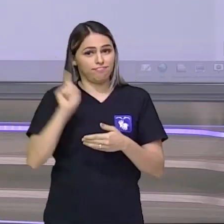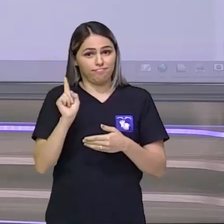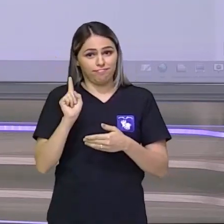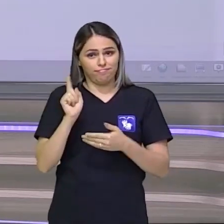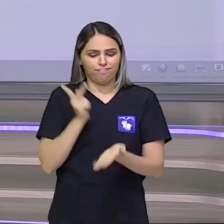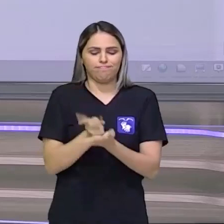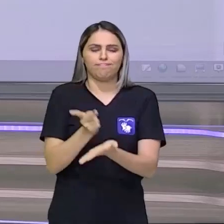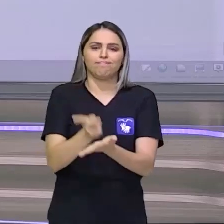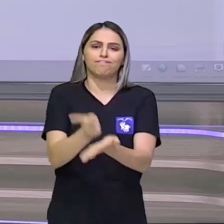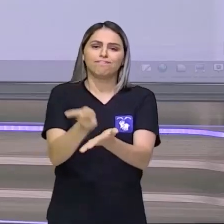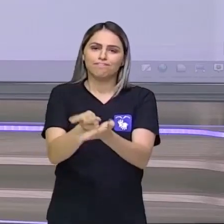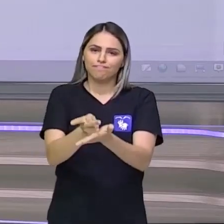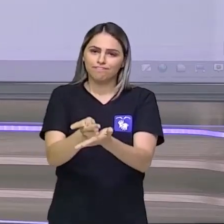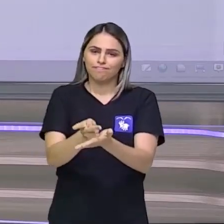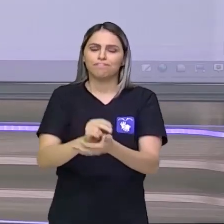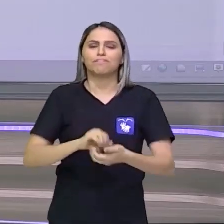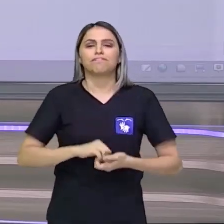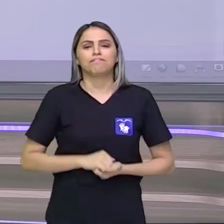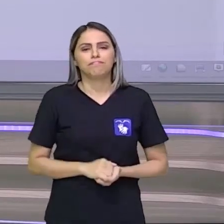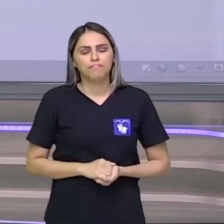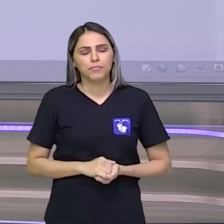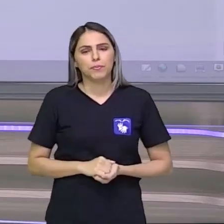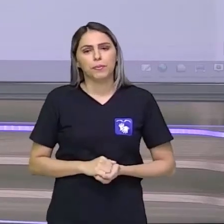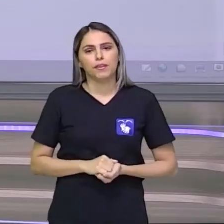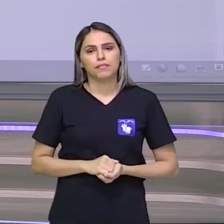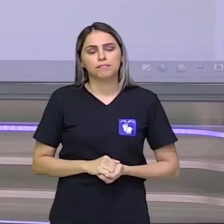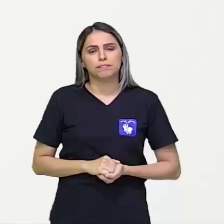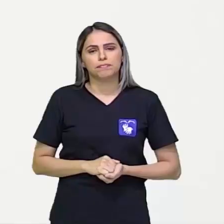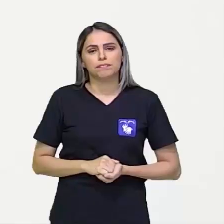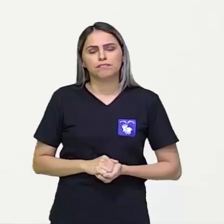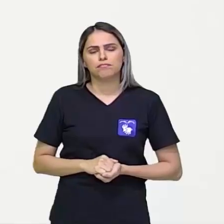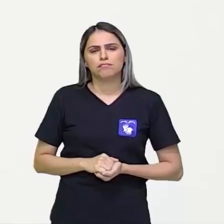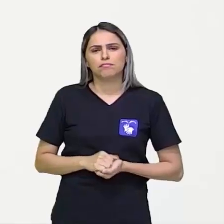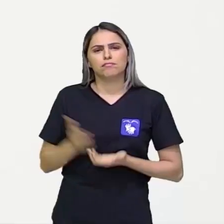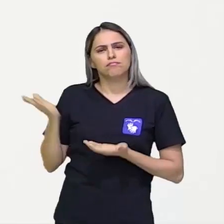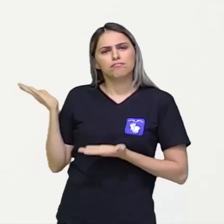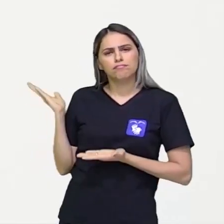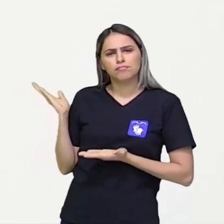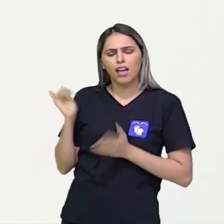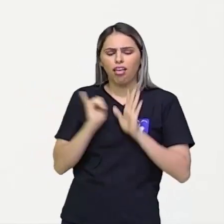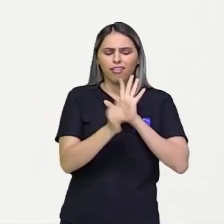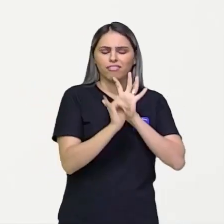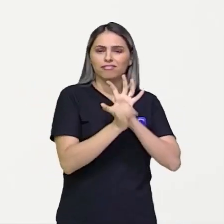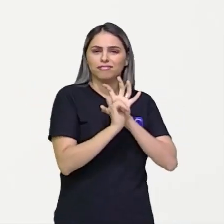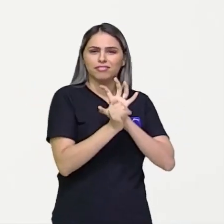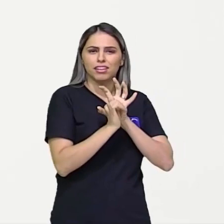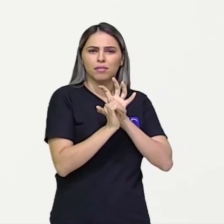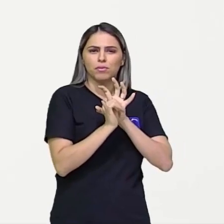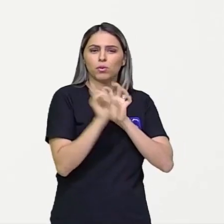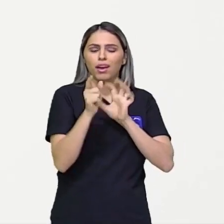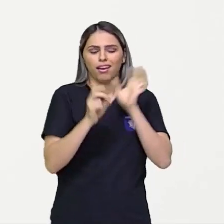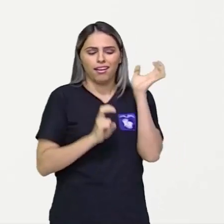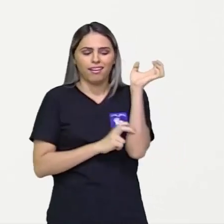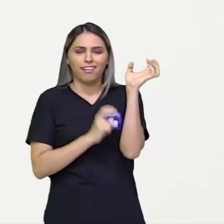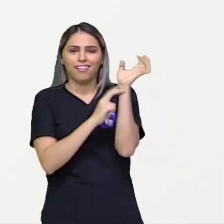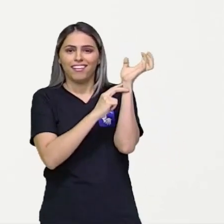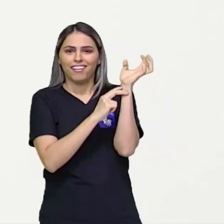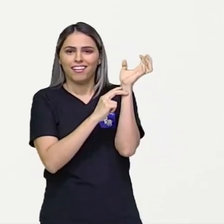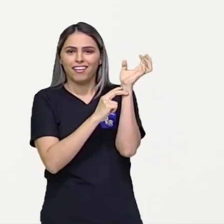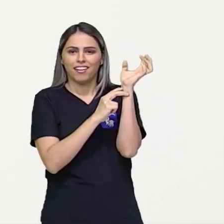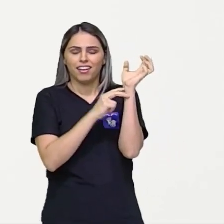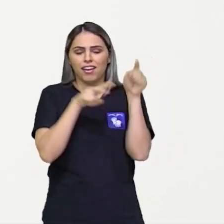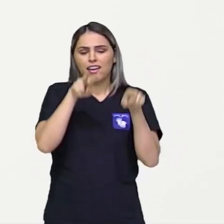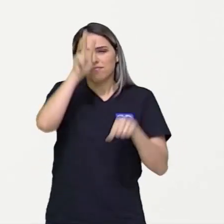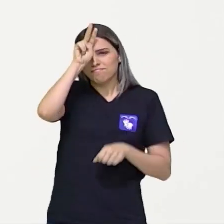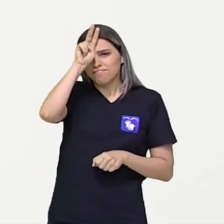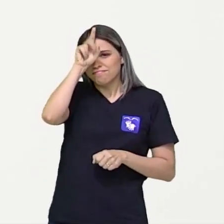legal de se divertir, não é verdade? Olha só. Aqui nós temos a fábula A Cigarra e a